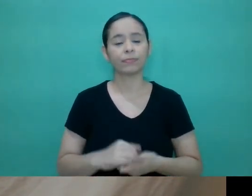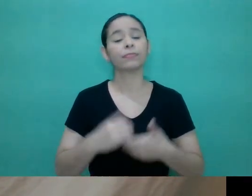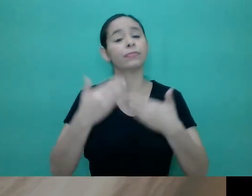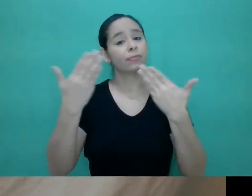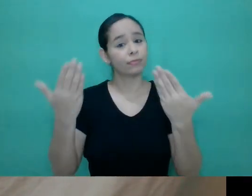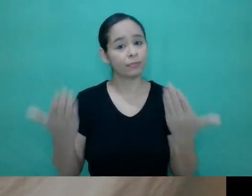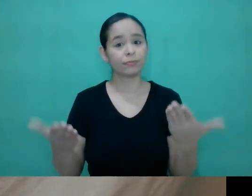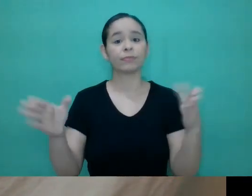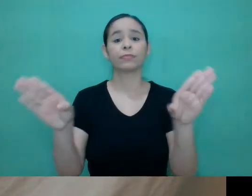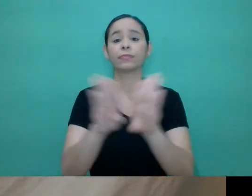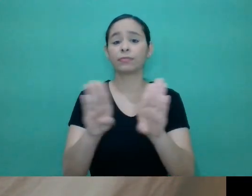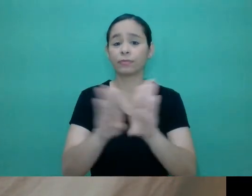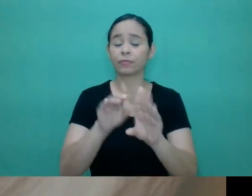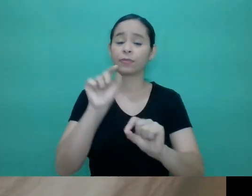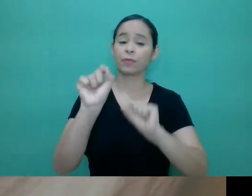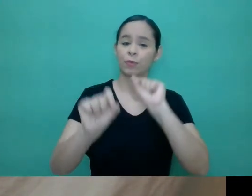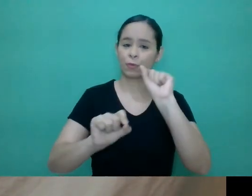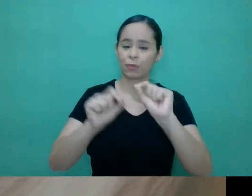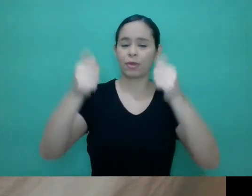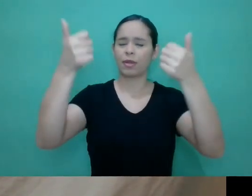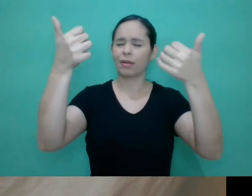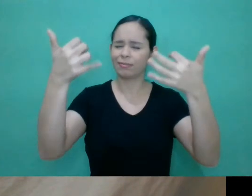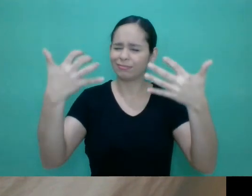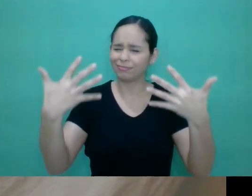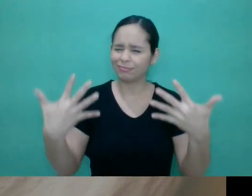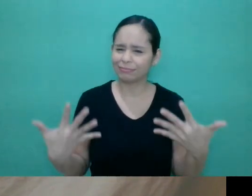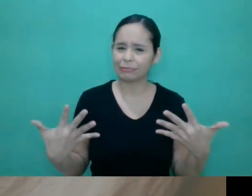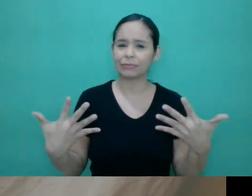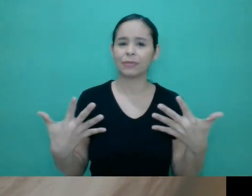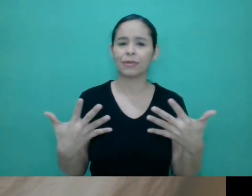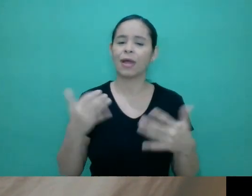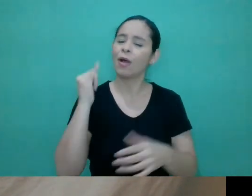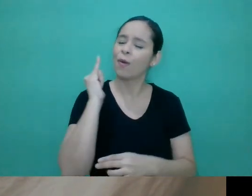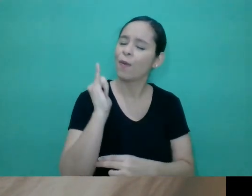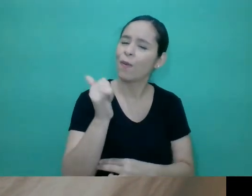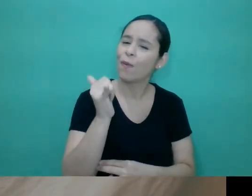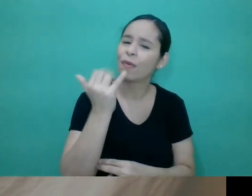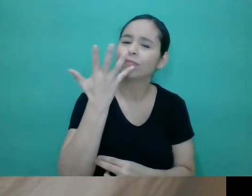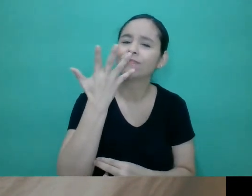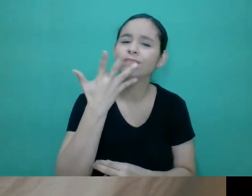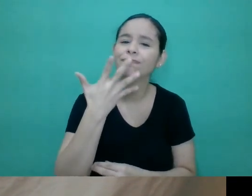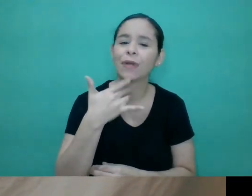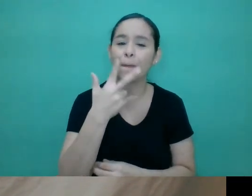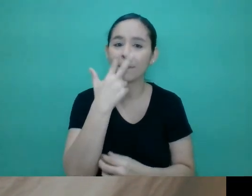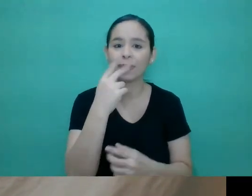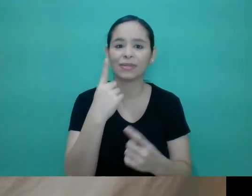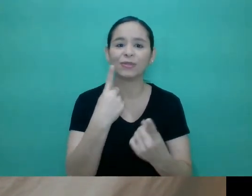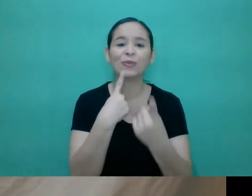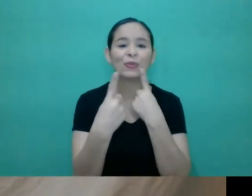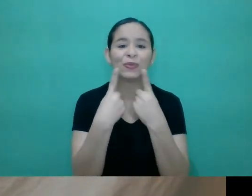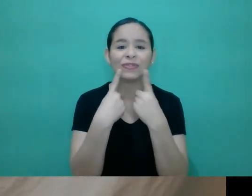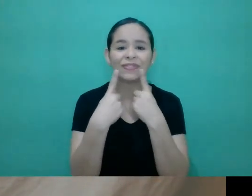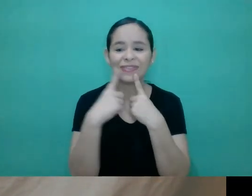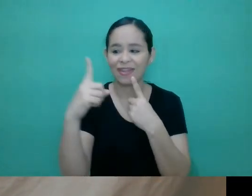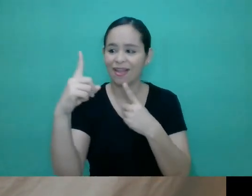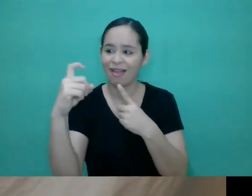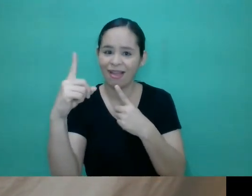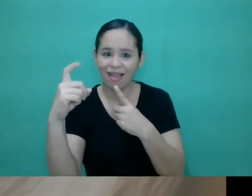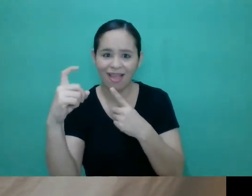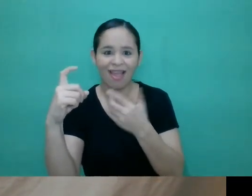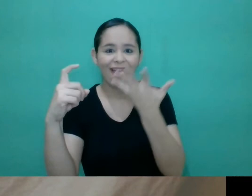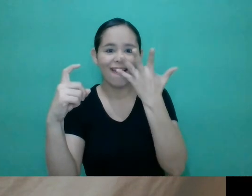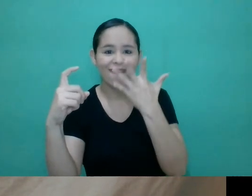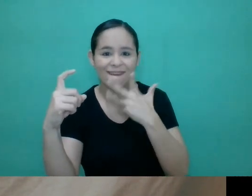E o fato dela contar isso para uma criança, né, dela fazer esse diálogo mãe e filha para uma